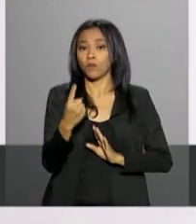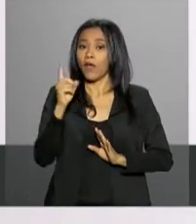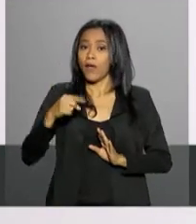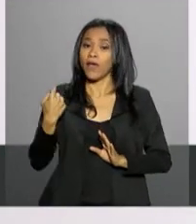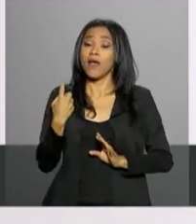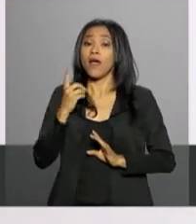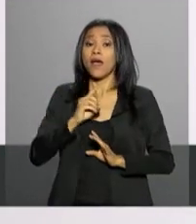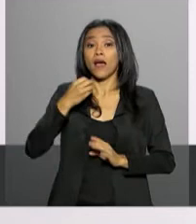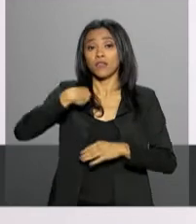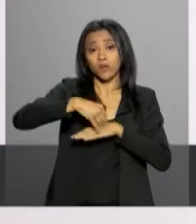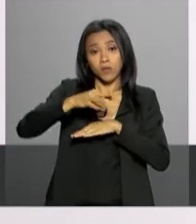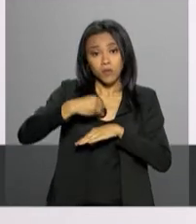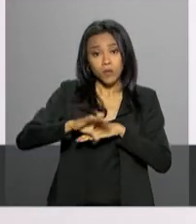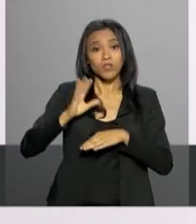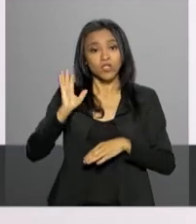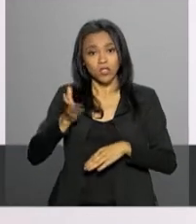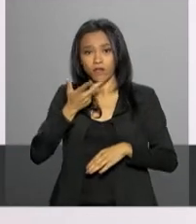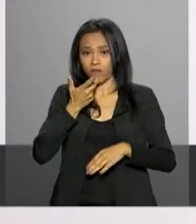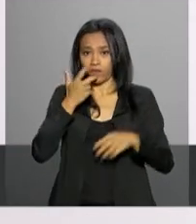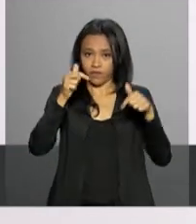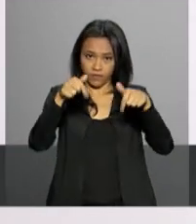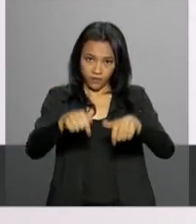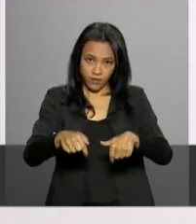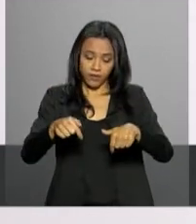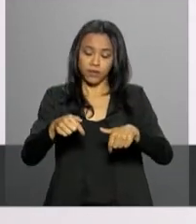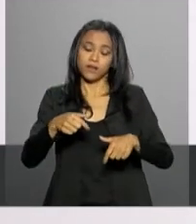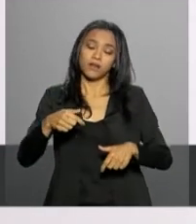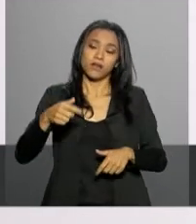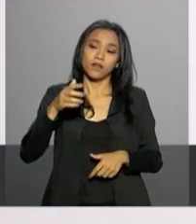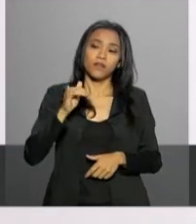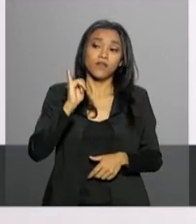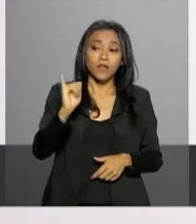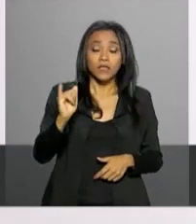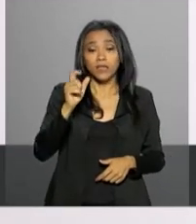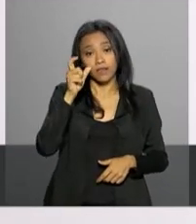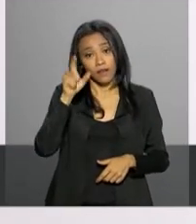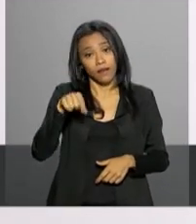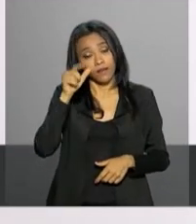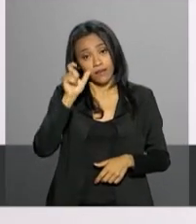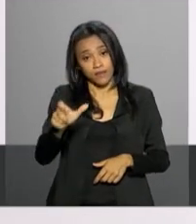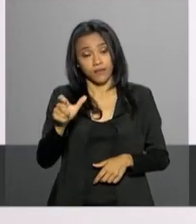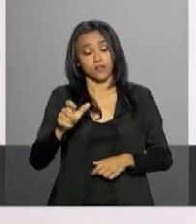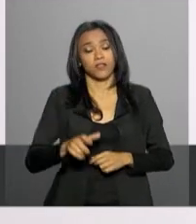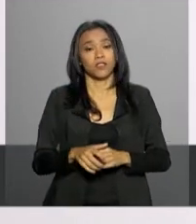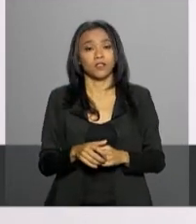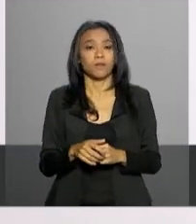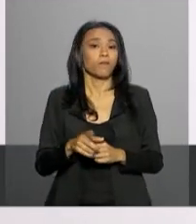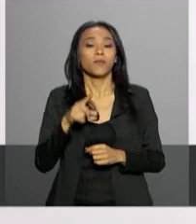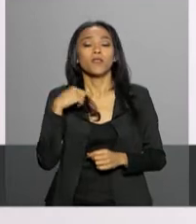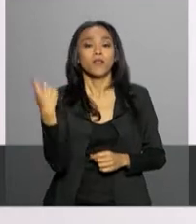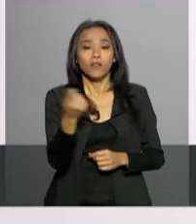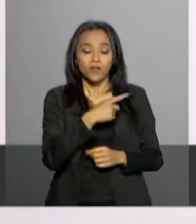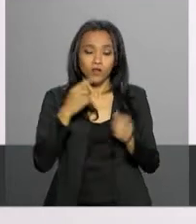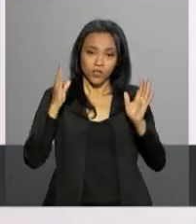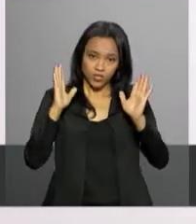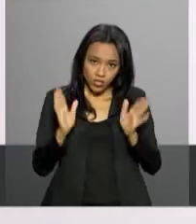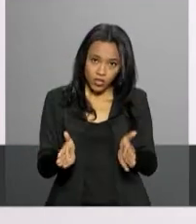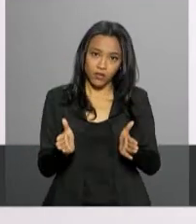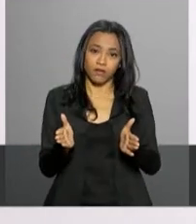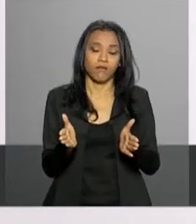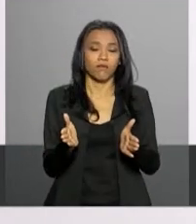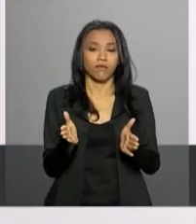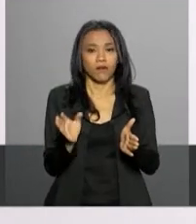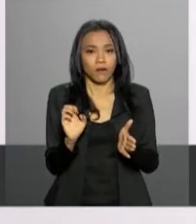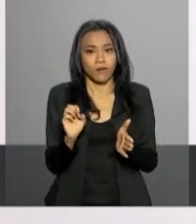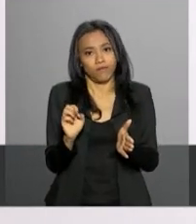interessante ronaldo que nós a de alguma maneira restabelecemos ou aplicamos